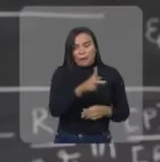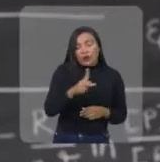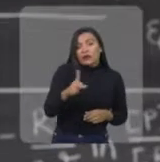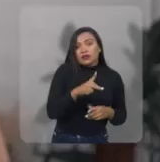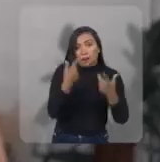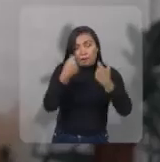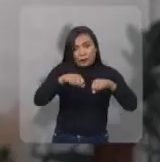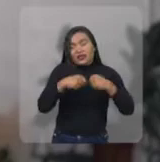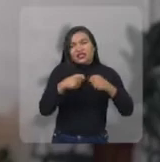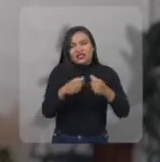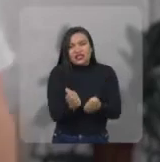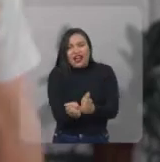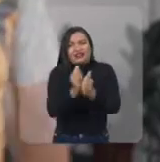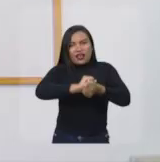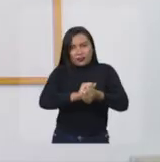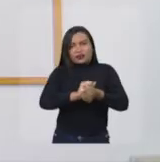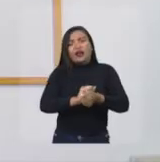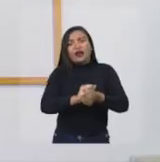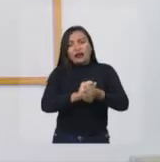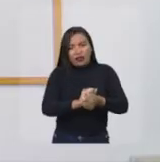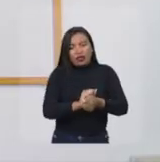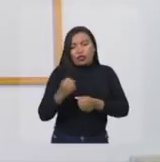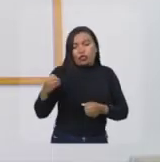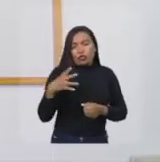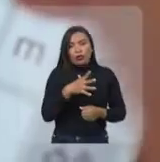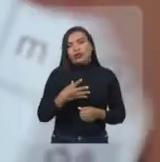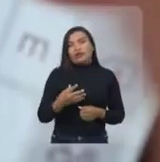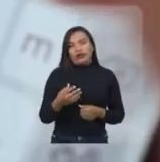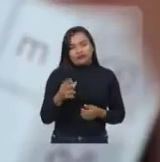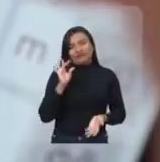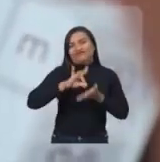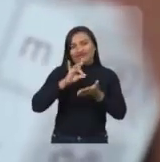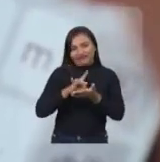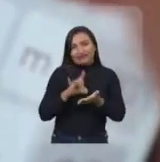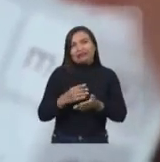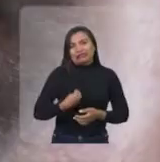adaptar à nova realidade, mas não precisam passar por isso sozinhos.